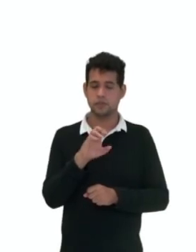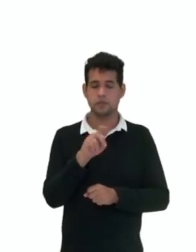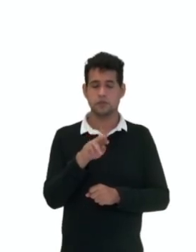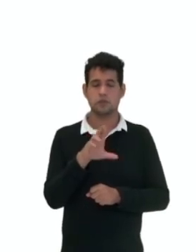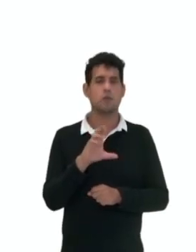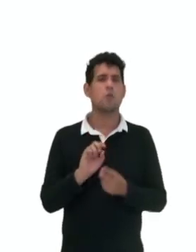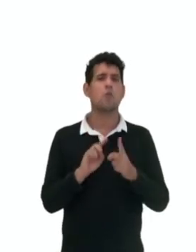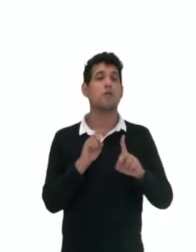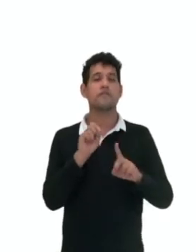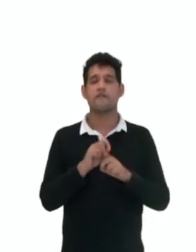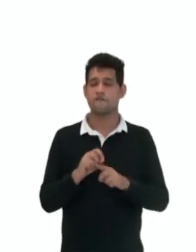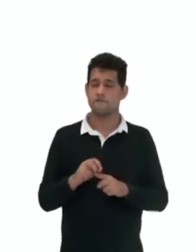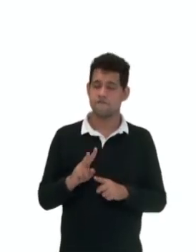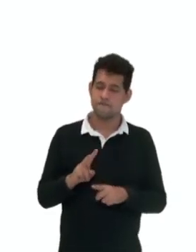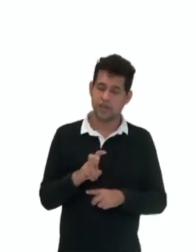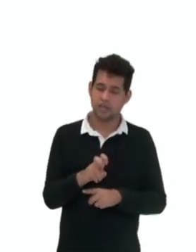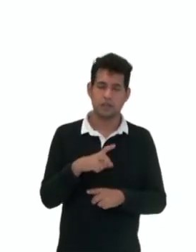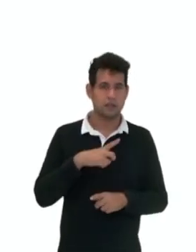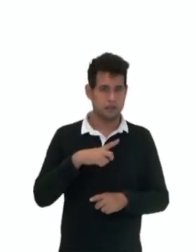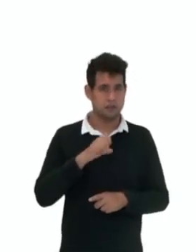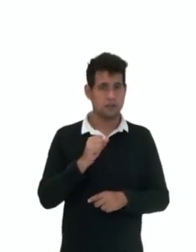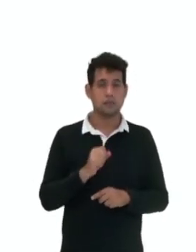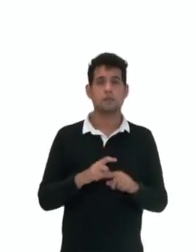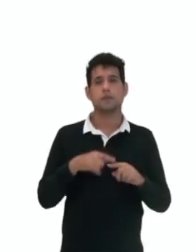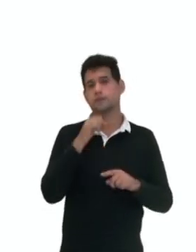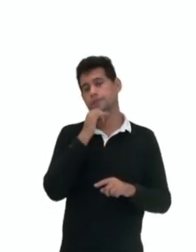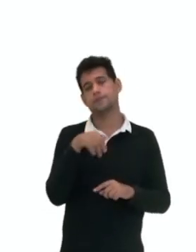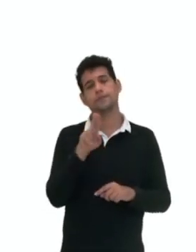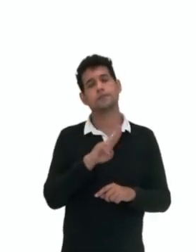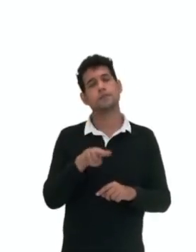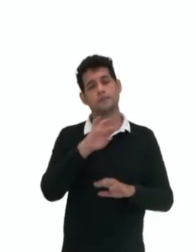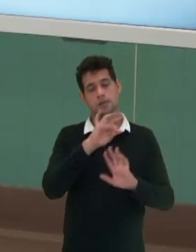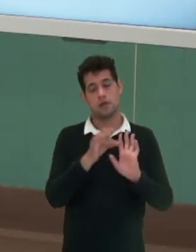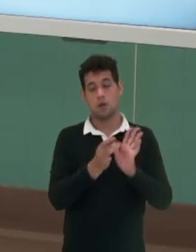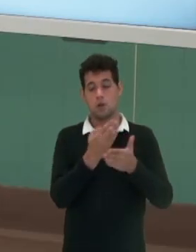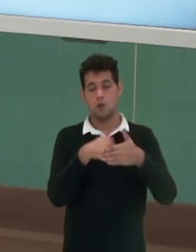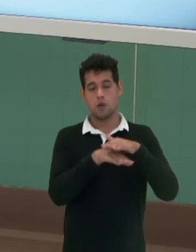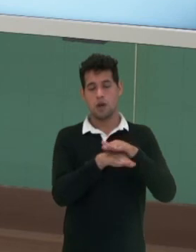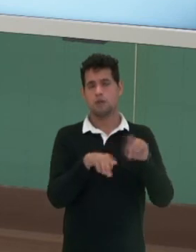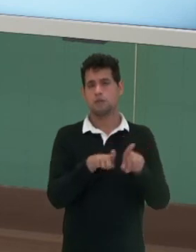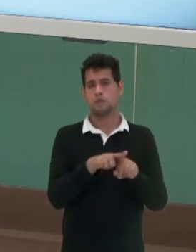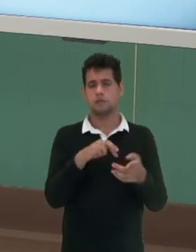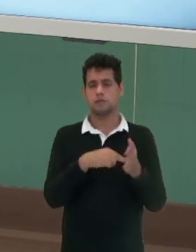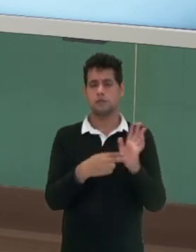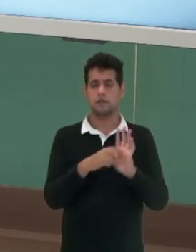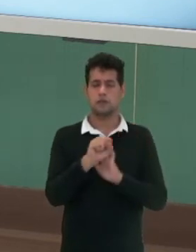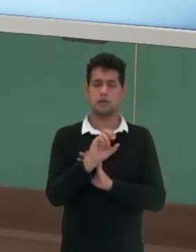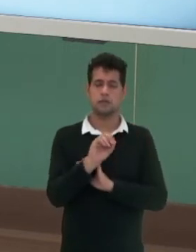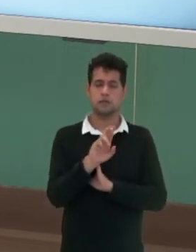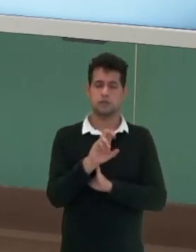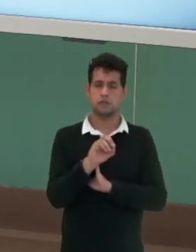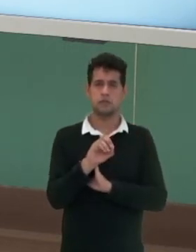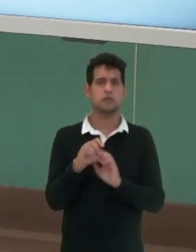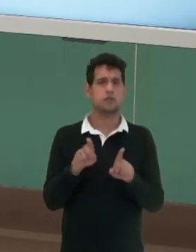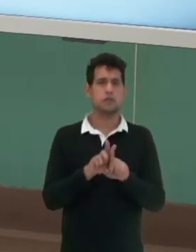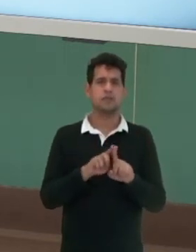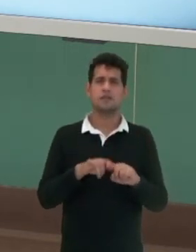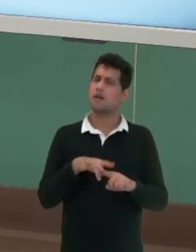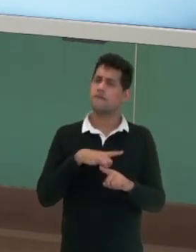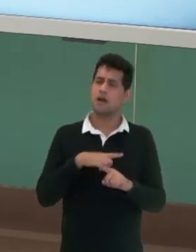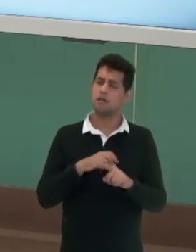contra aquele veneno específico. Então, aí eles vão colocar e armazená-la. Esse é o soro, né? Então, quando você